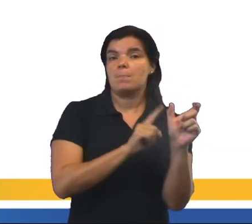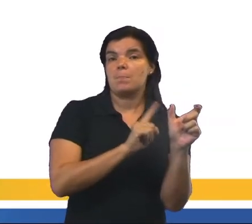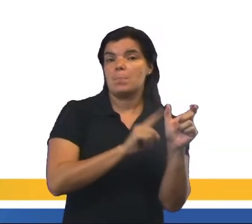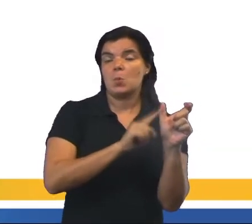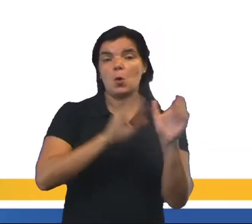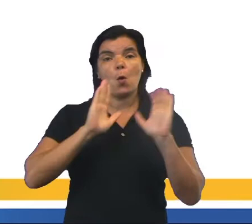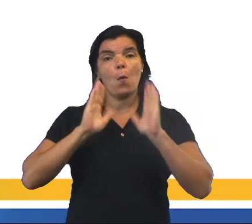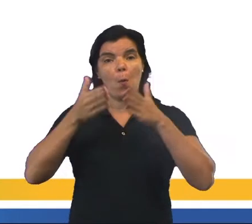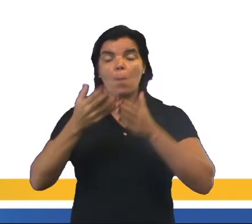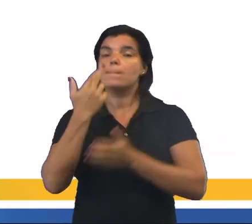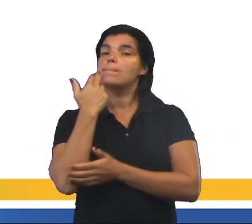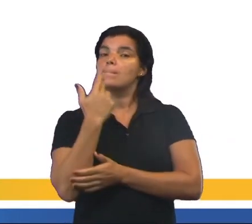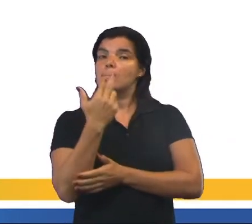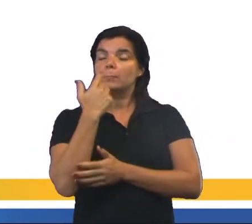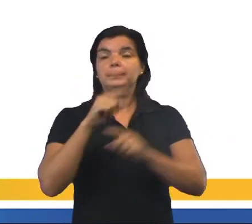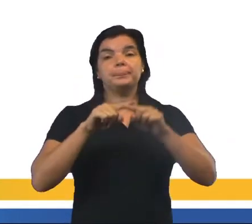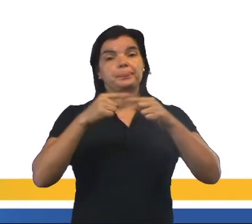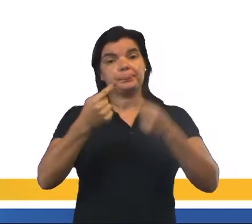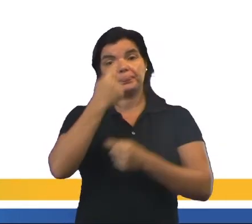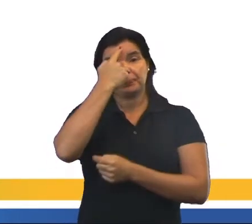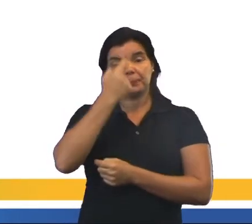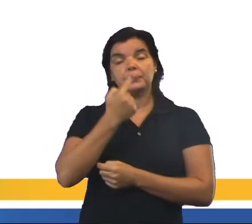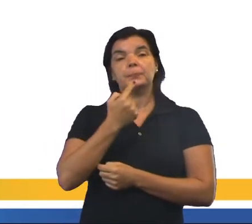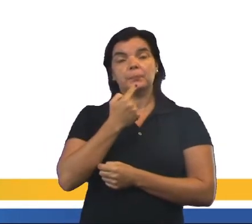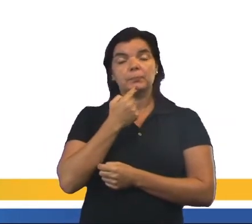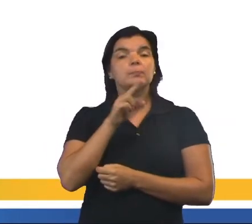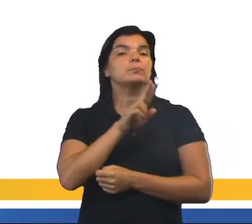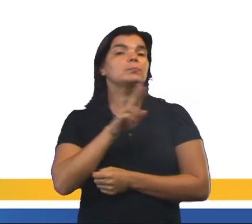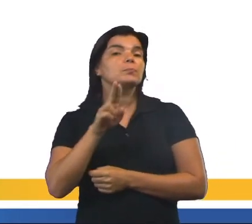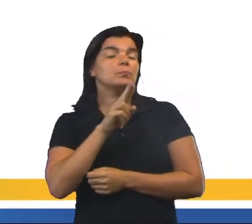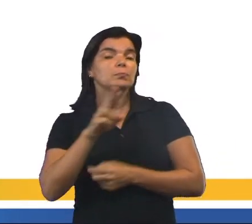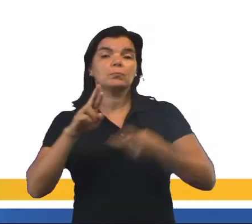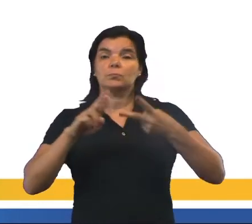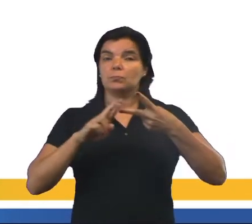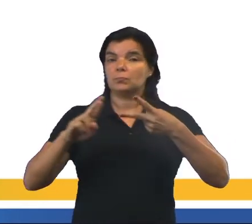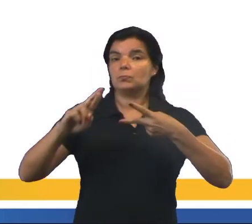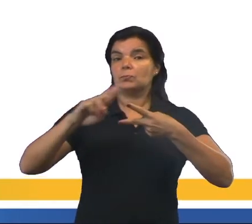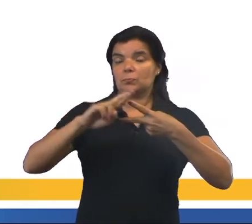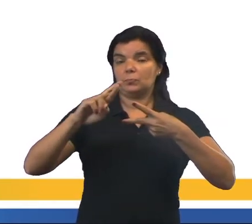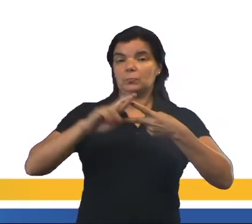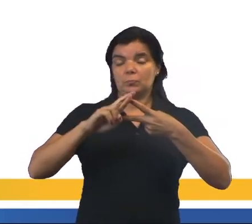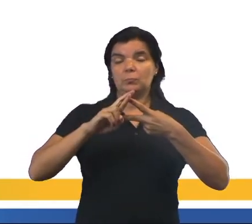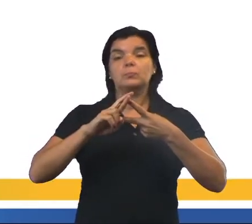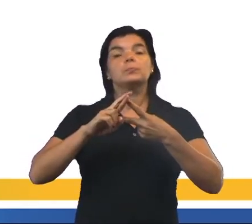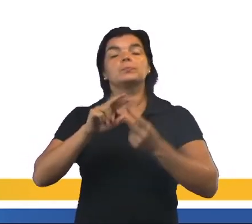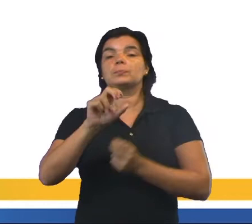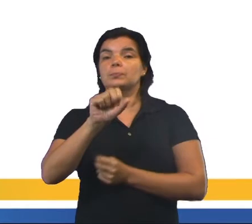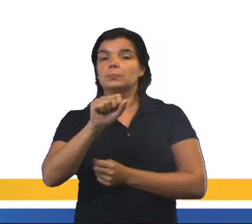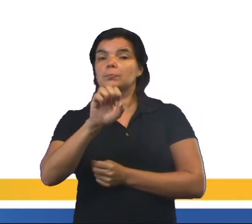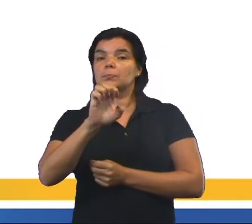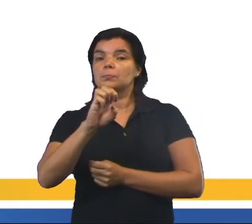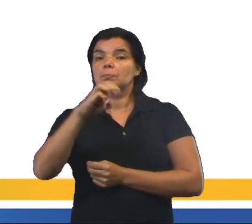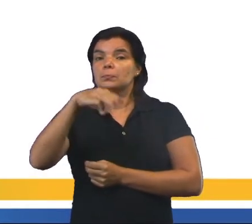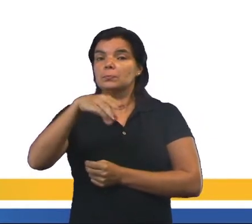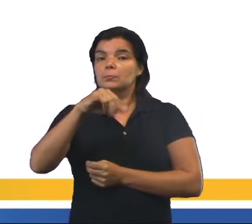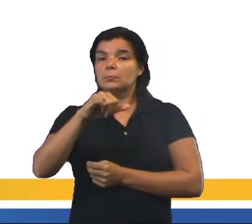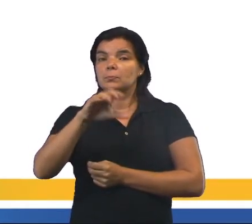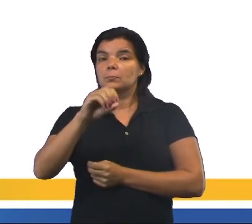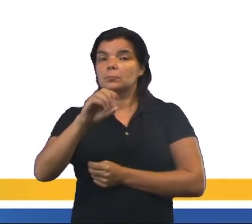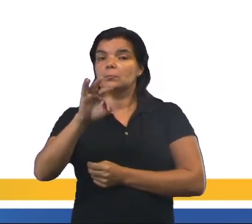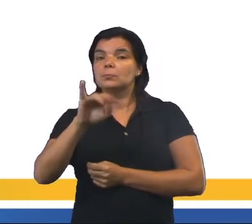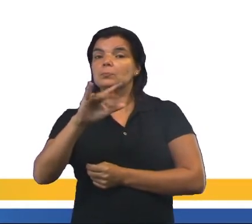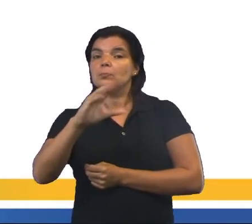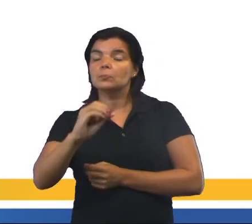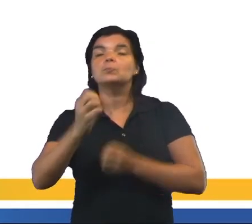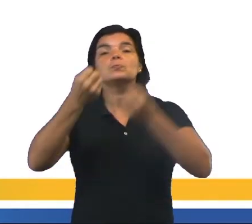é voltado para a língua. Porém, a imagem a gente chama de recurso semiótico. Quando a gente fala em recurso